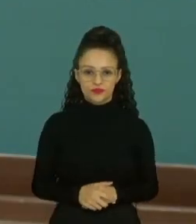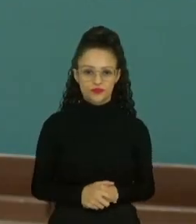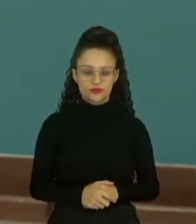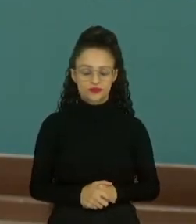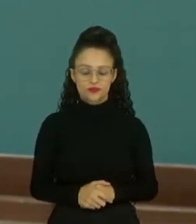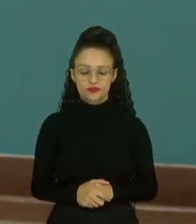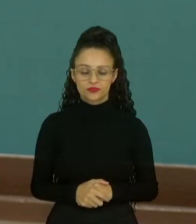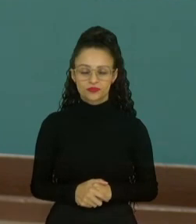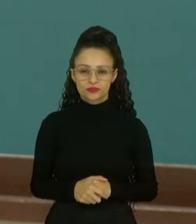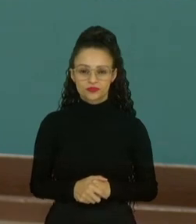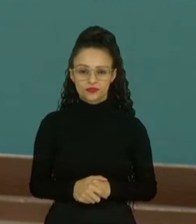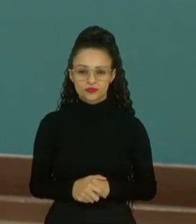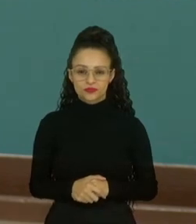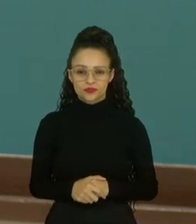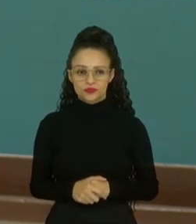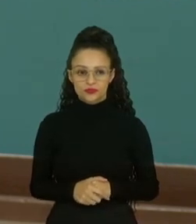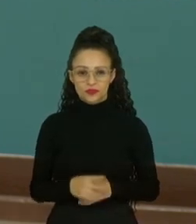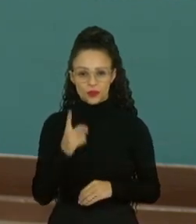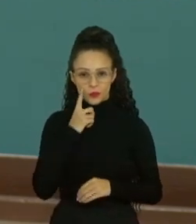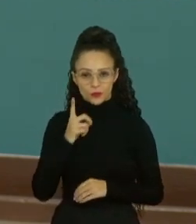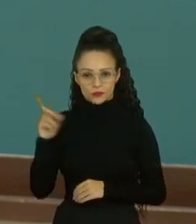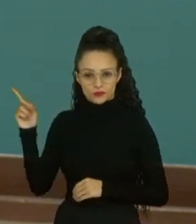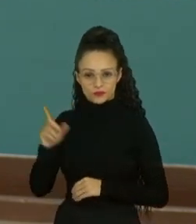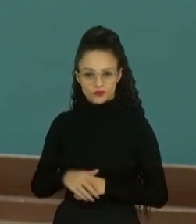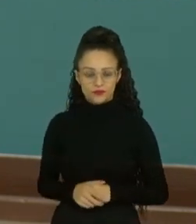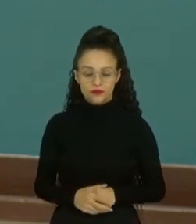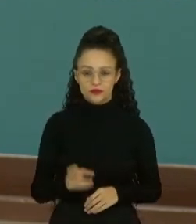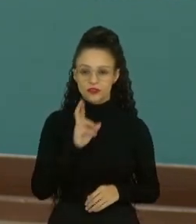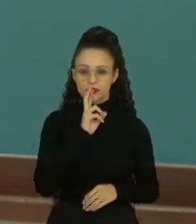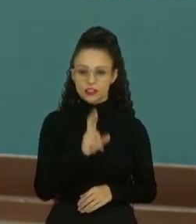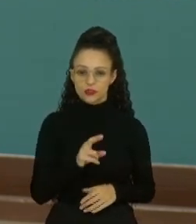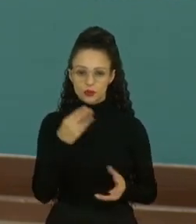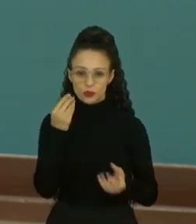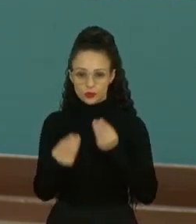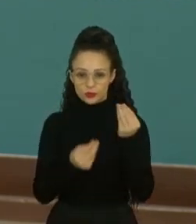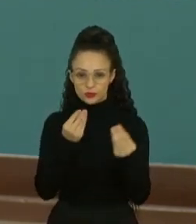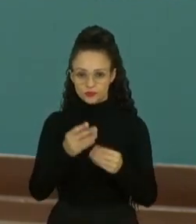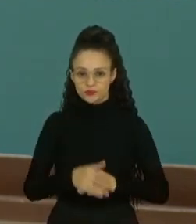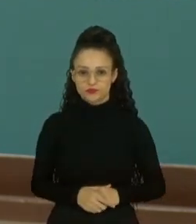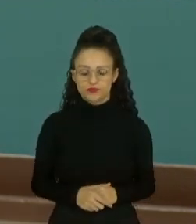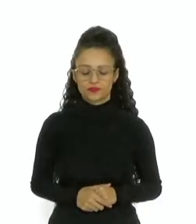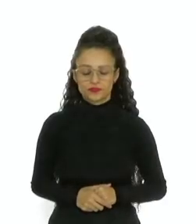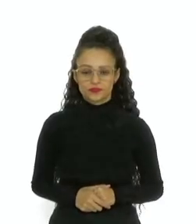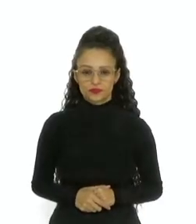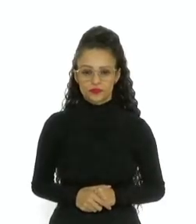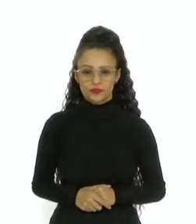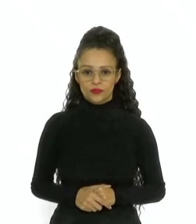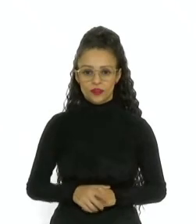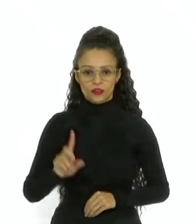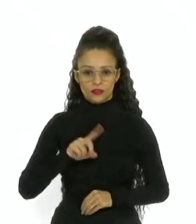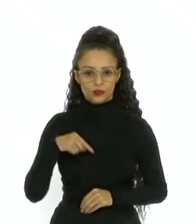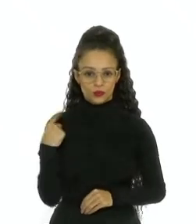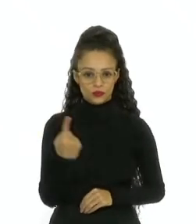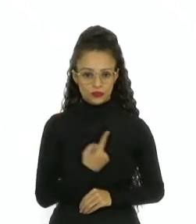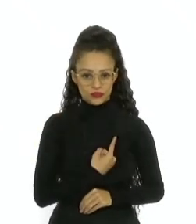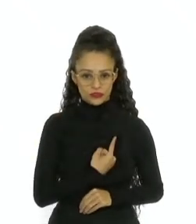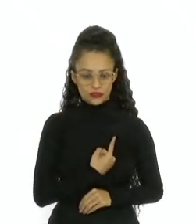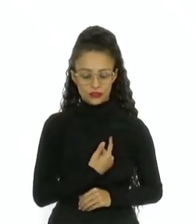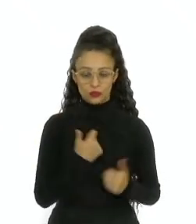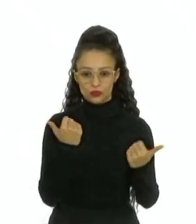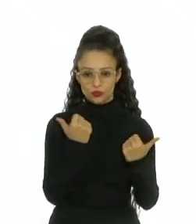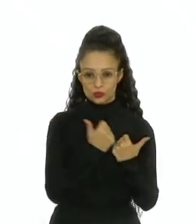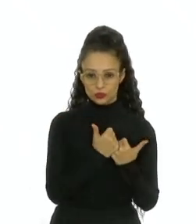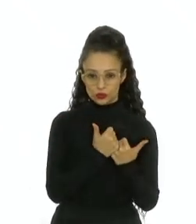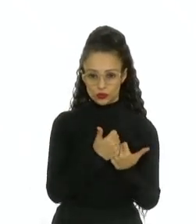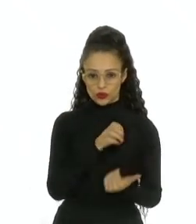juntos? Olha lá, então a resposta fica desta maneira. Nós, né? Então era para